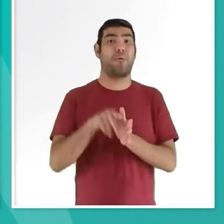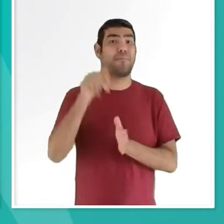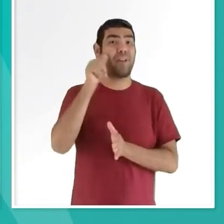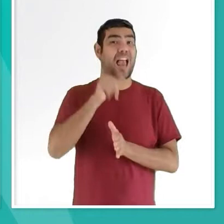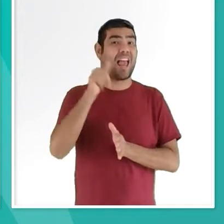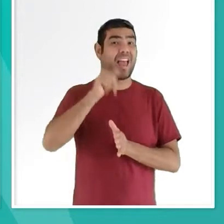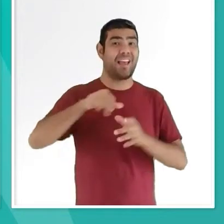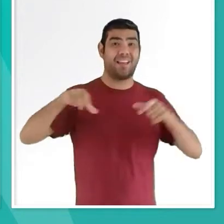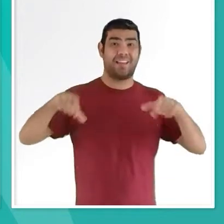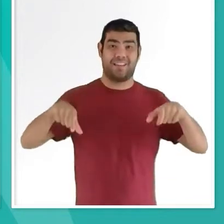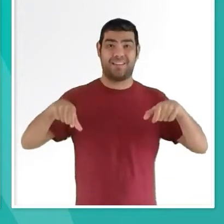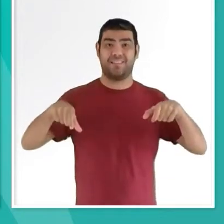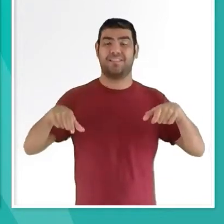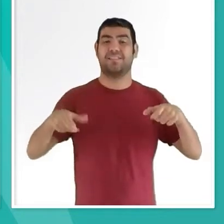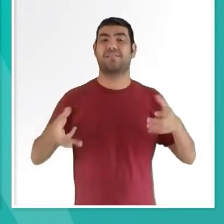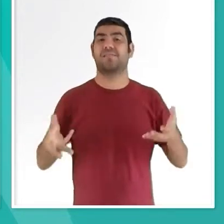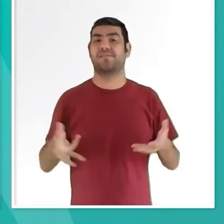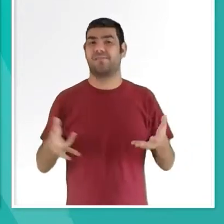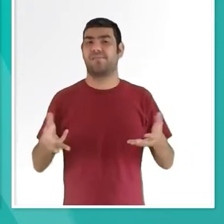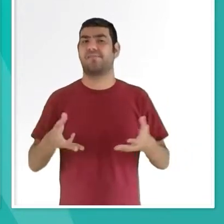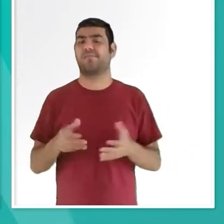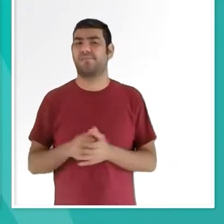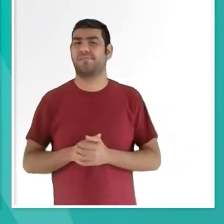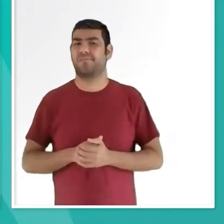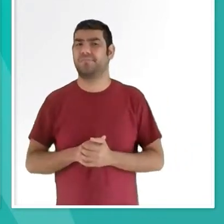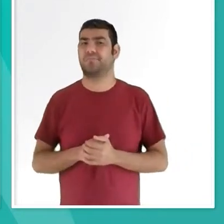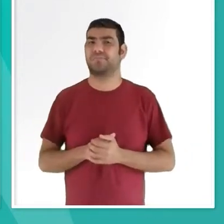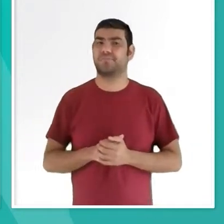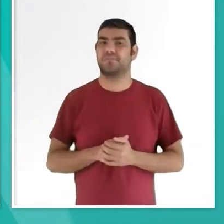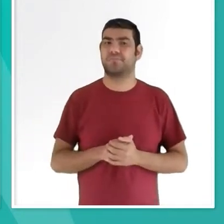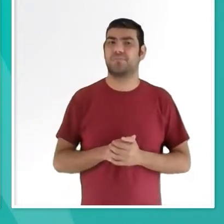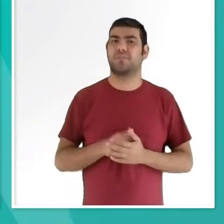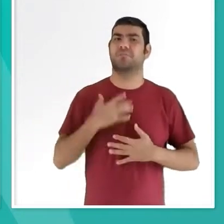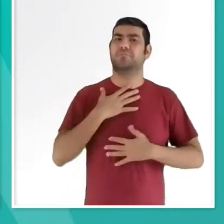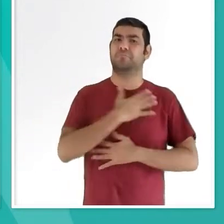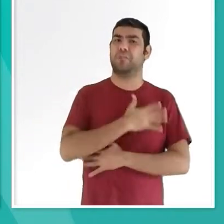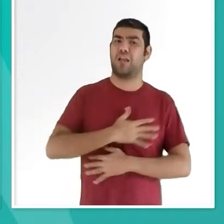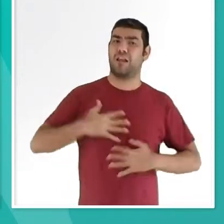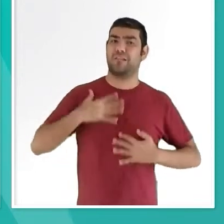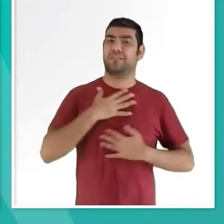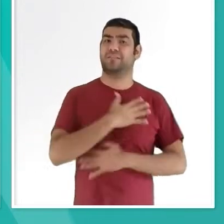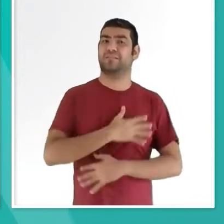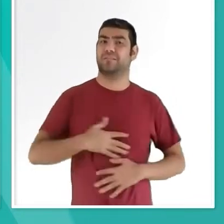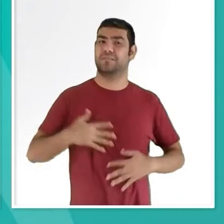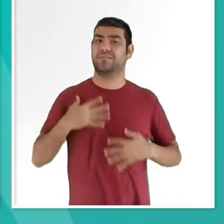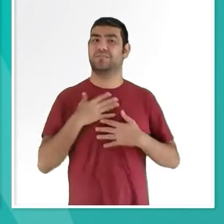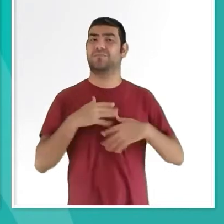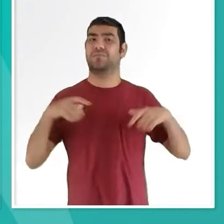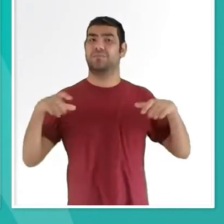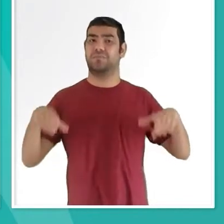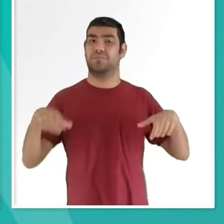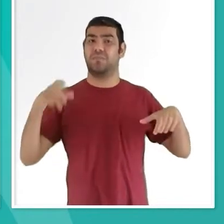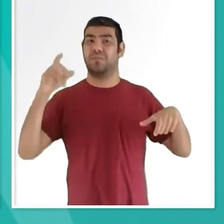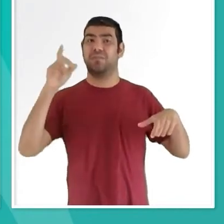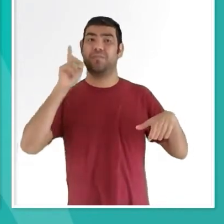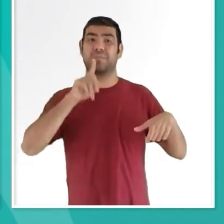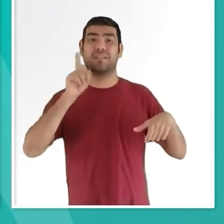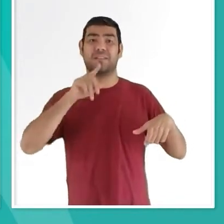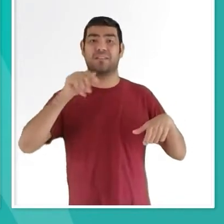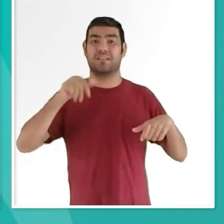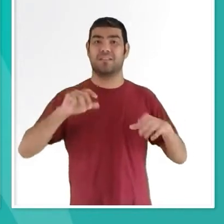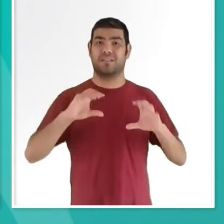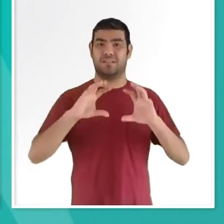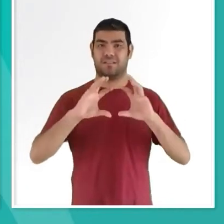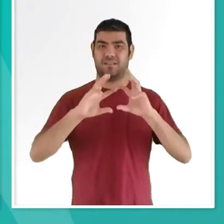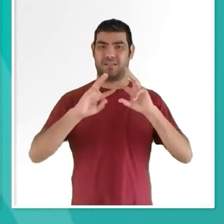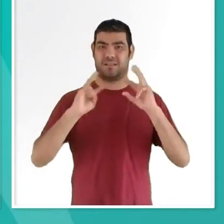um dos polos de maior prestigiação do futebol feminino. Aqui a Arena da Amazônia é onde acontecem